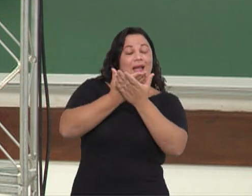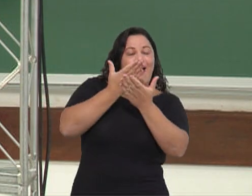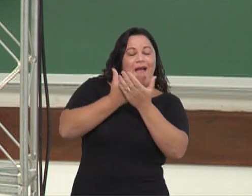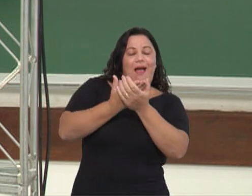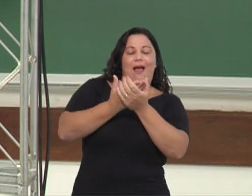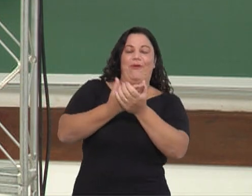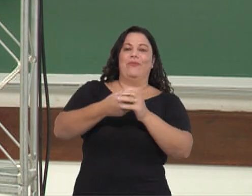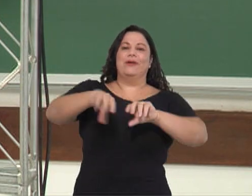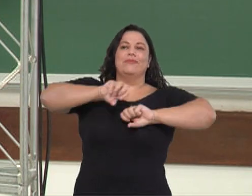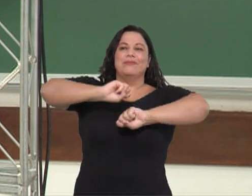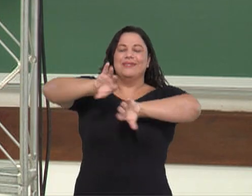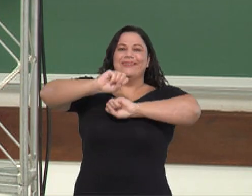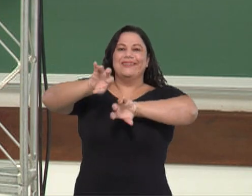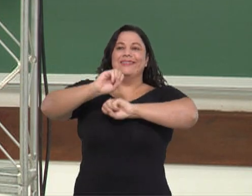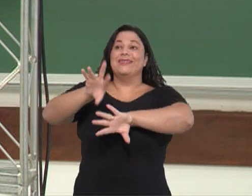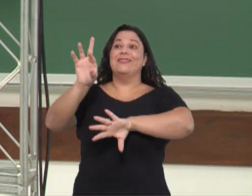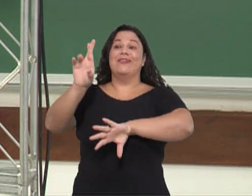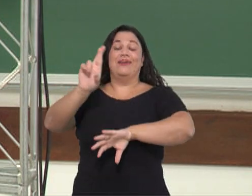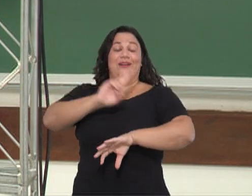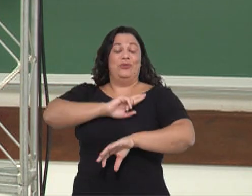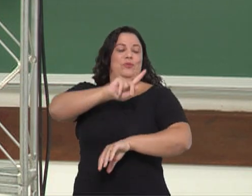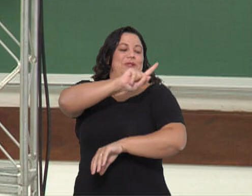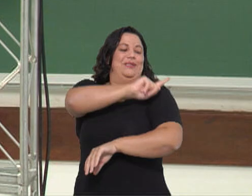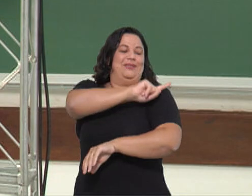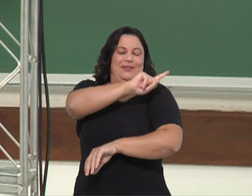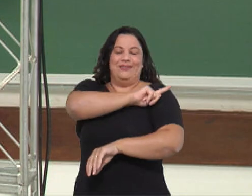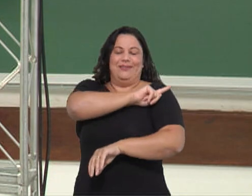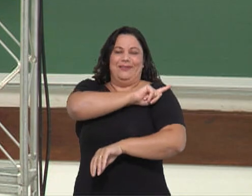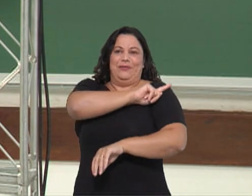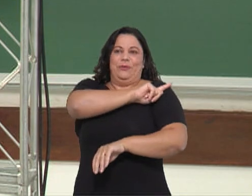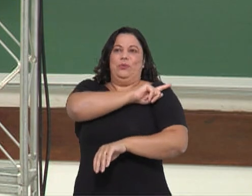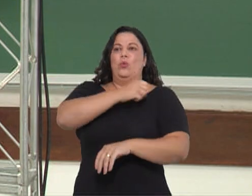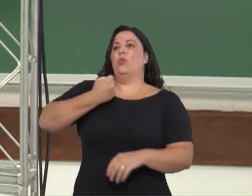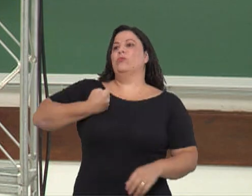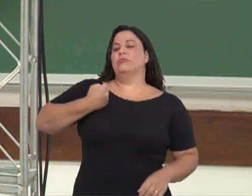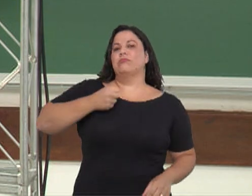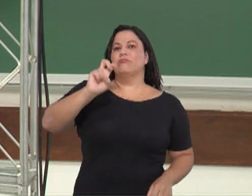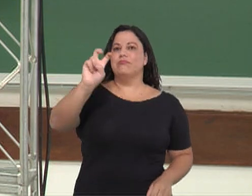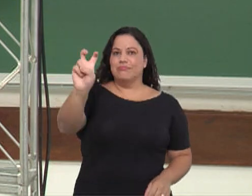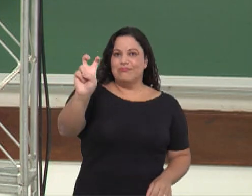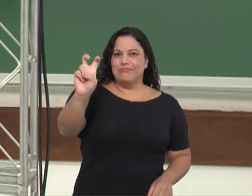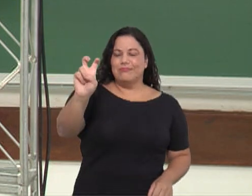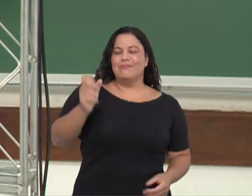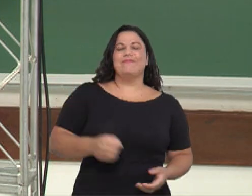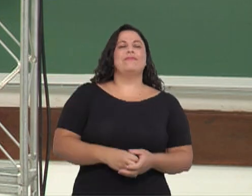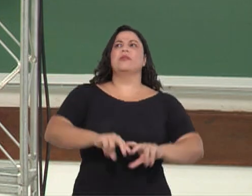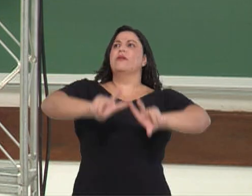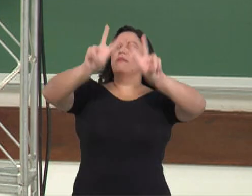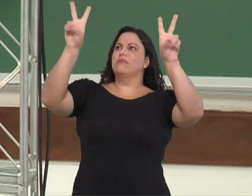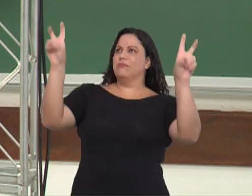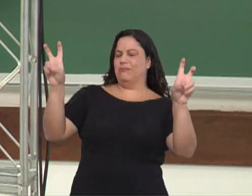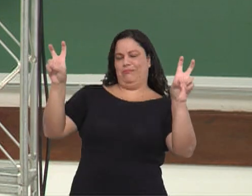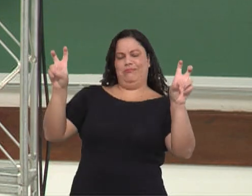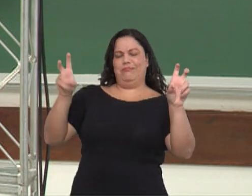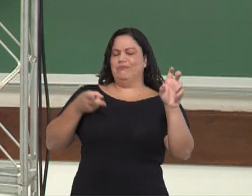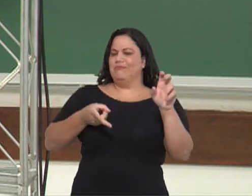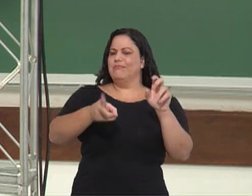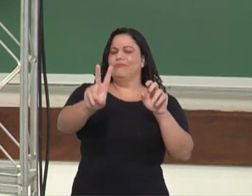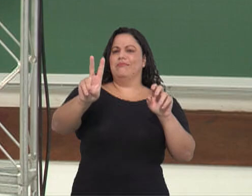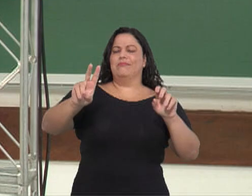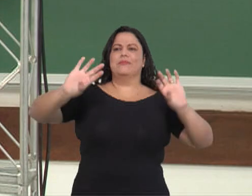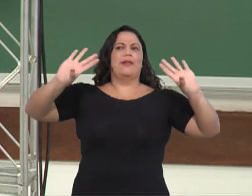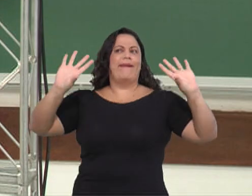o 7º ano, nossa aula número 5. O tema da nossa aula, continuando festas religiosas,